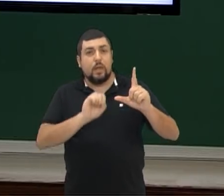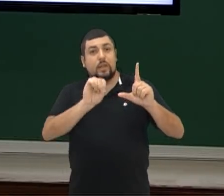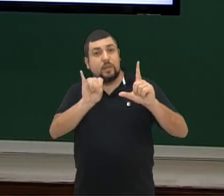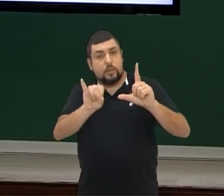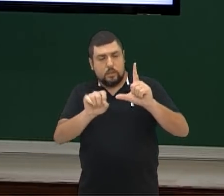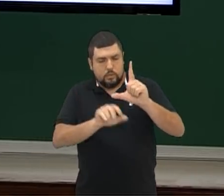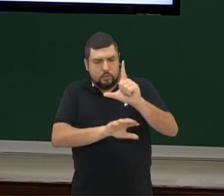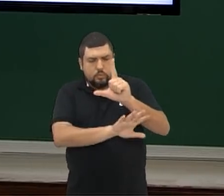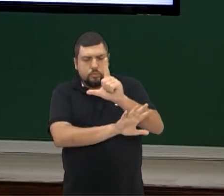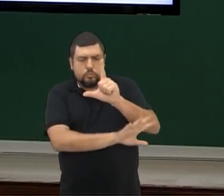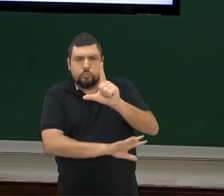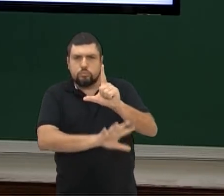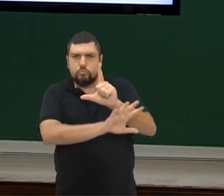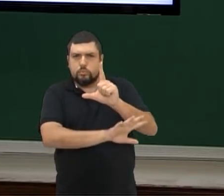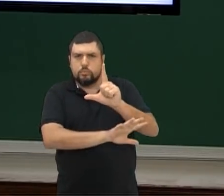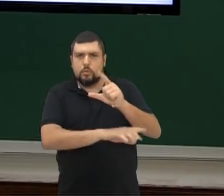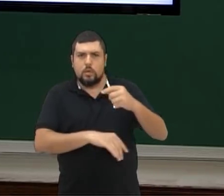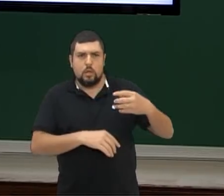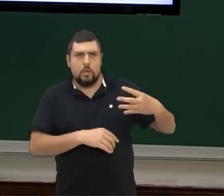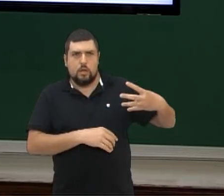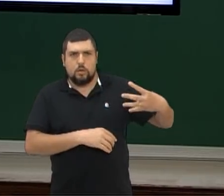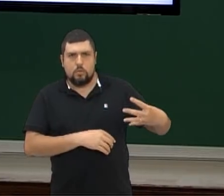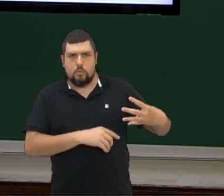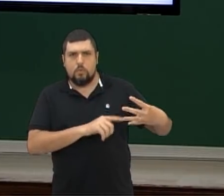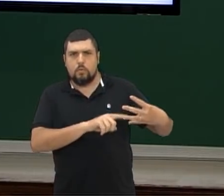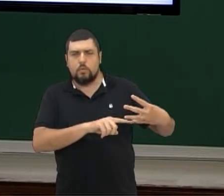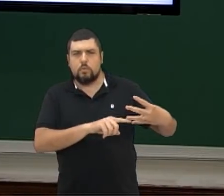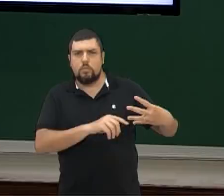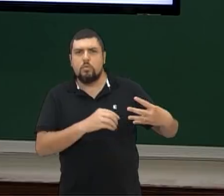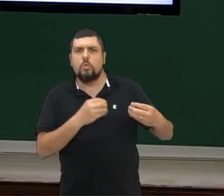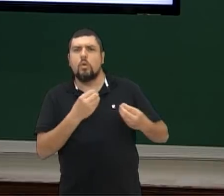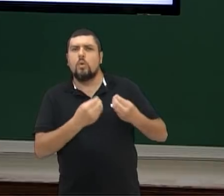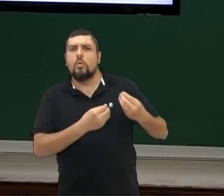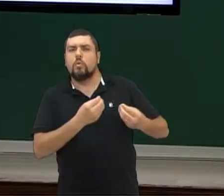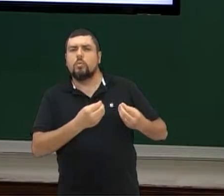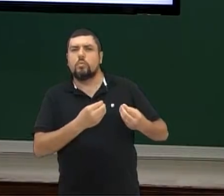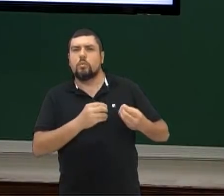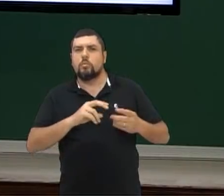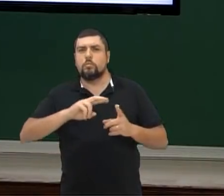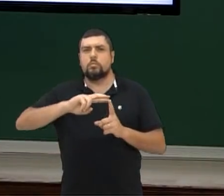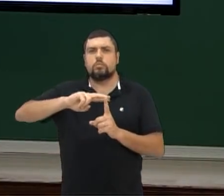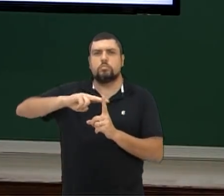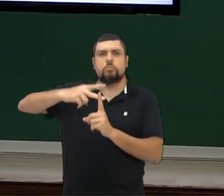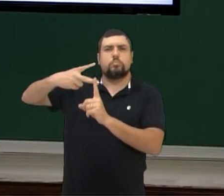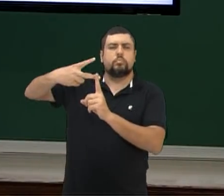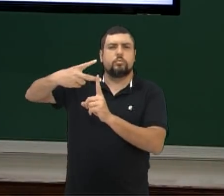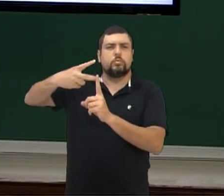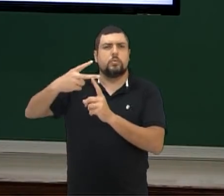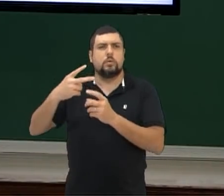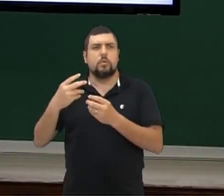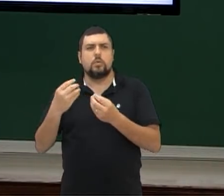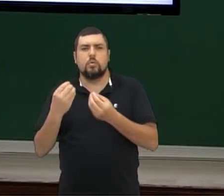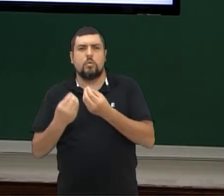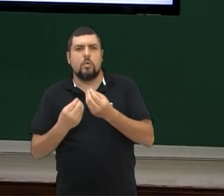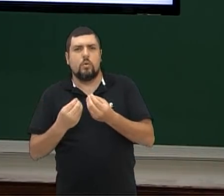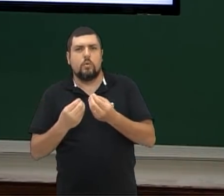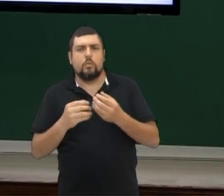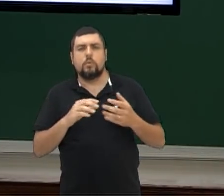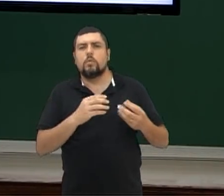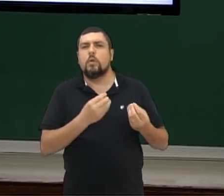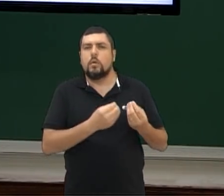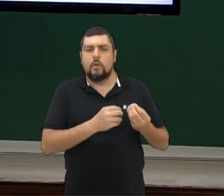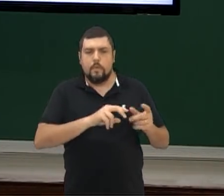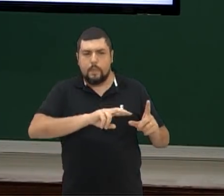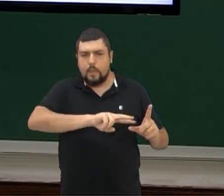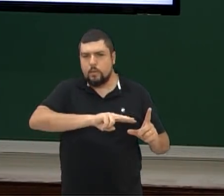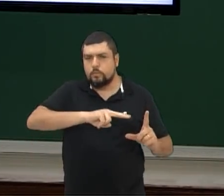embaixo em 4, veja, você vai aumentar ele, está em 4 a proporção dele, né, o seu tamanho,